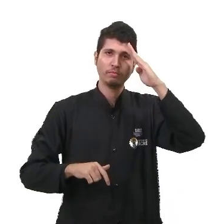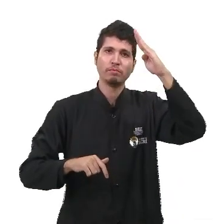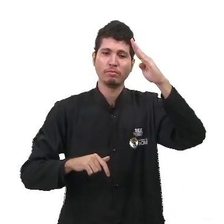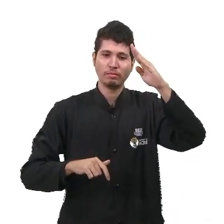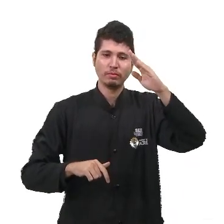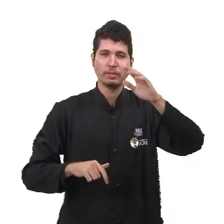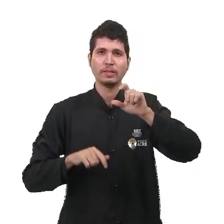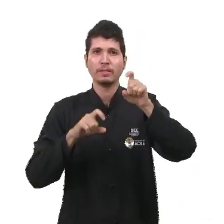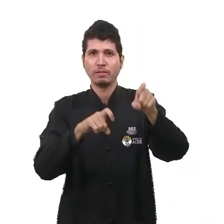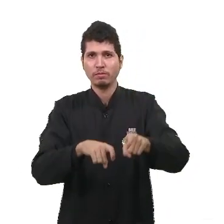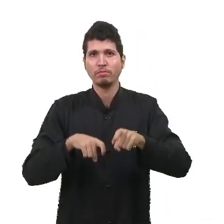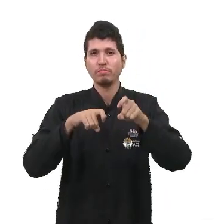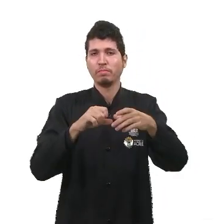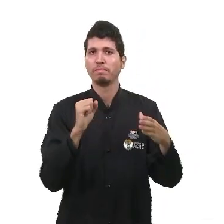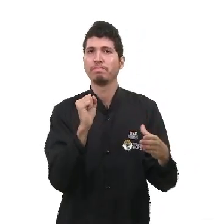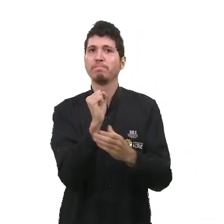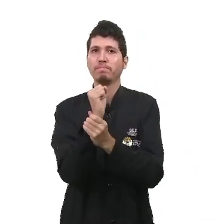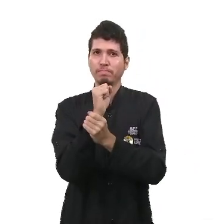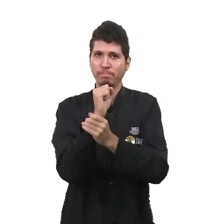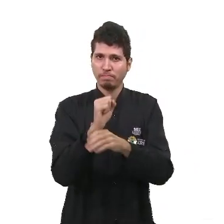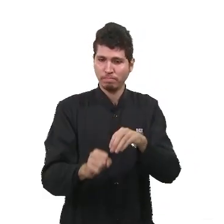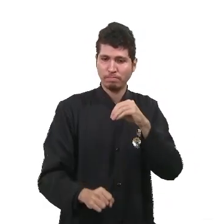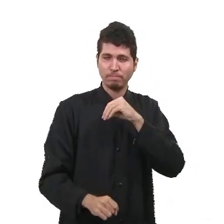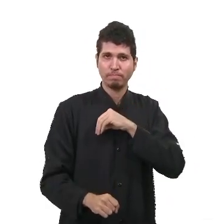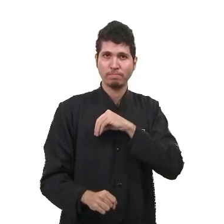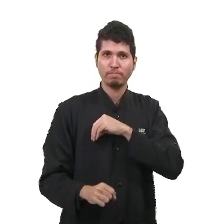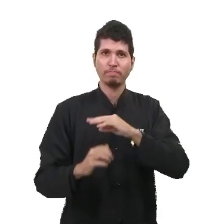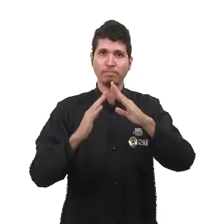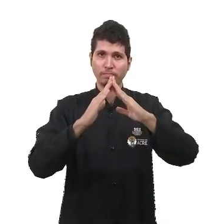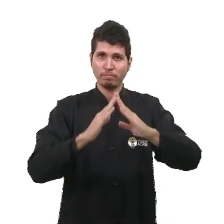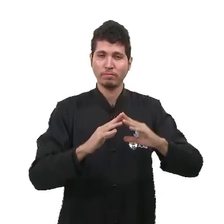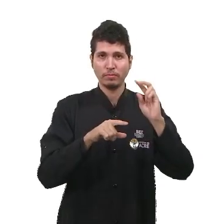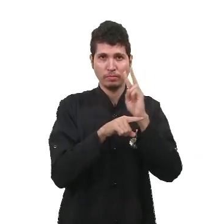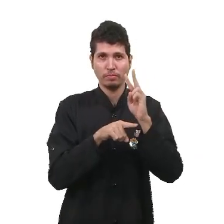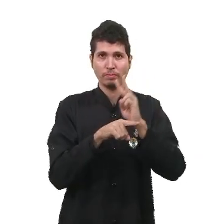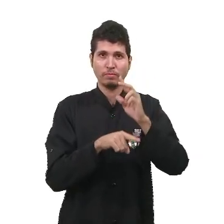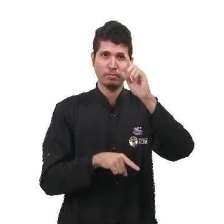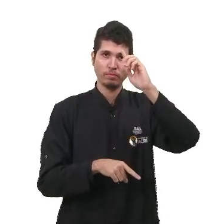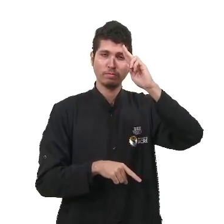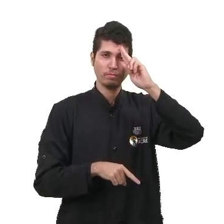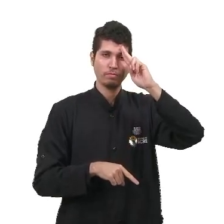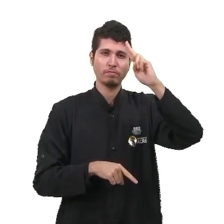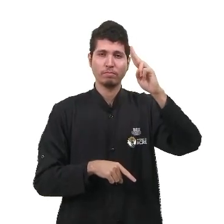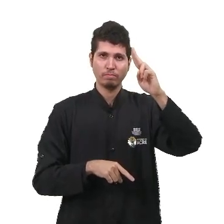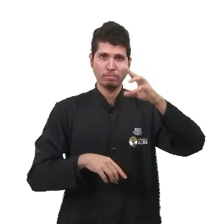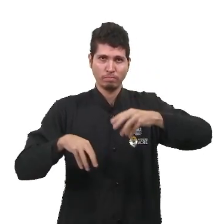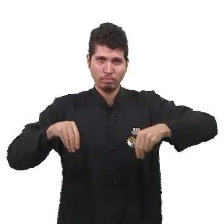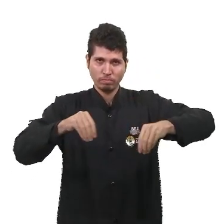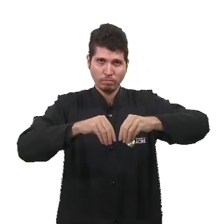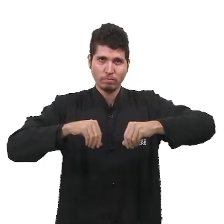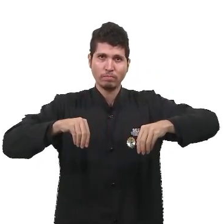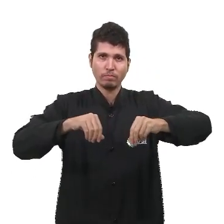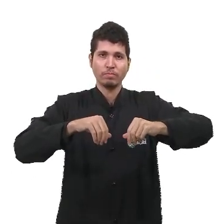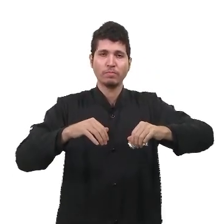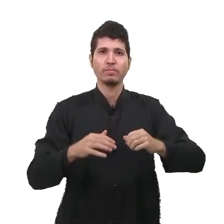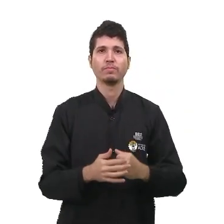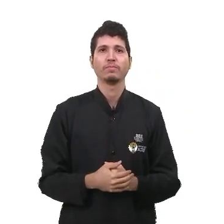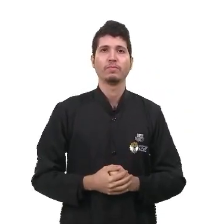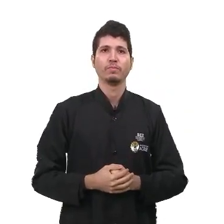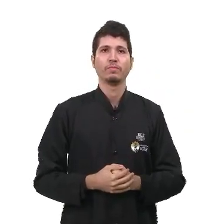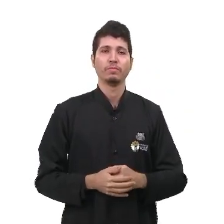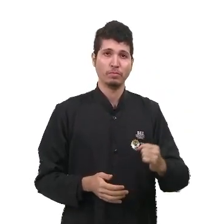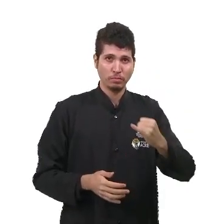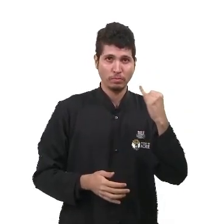campo para garantir o sustento, moradia e proteção dos donos de terras. É importante frisar que